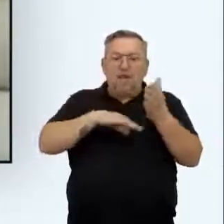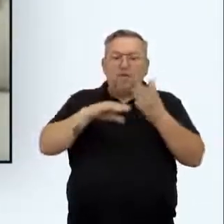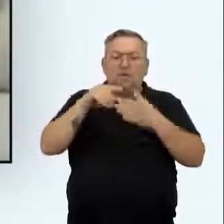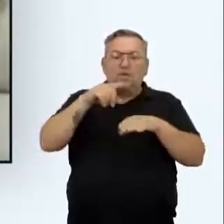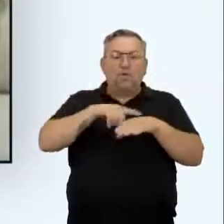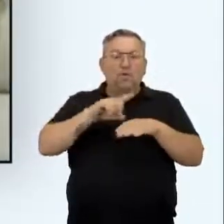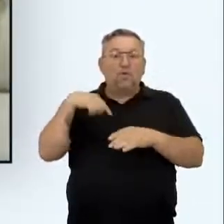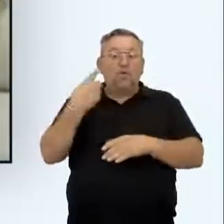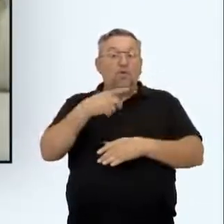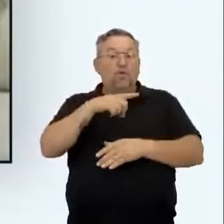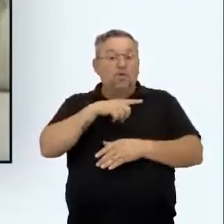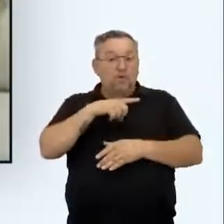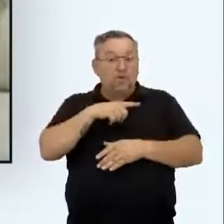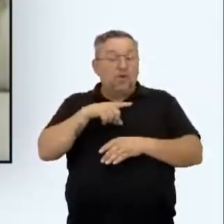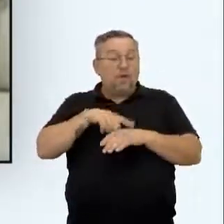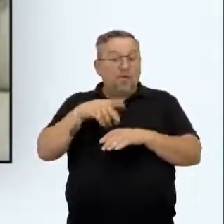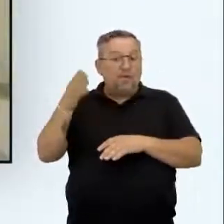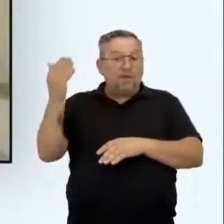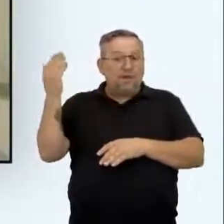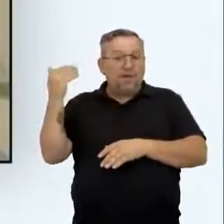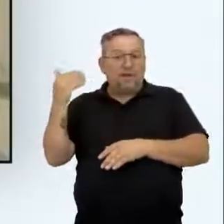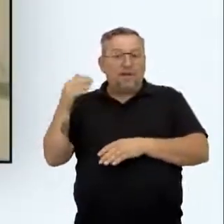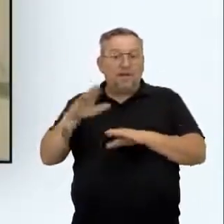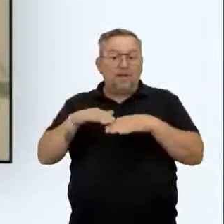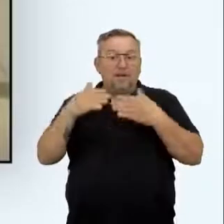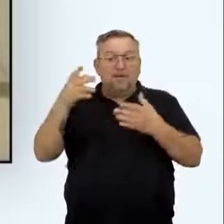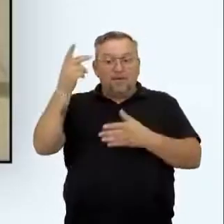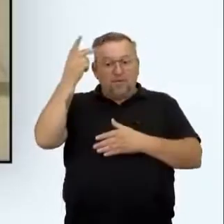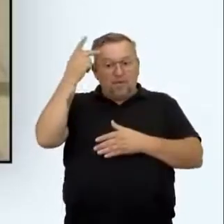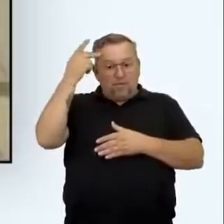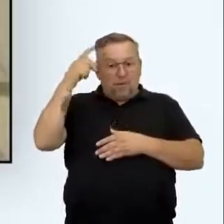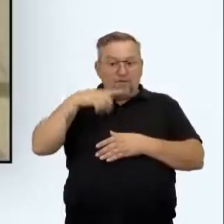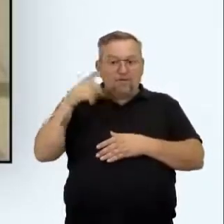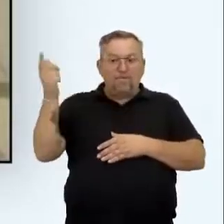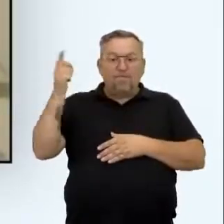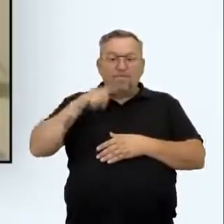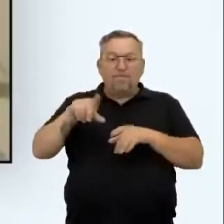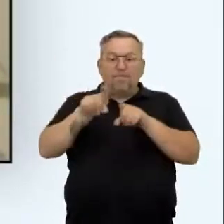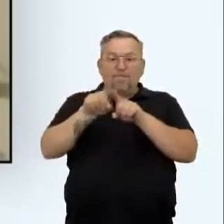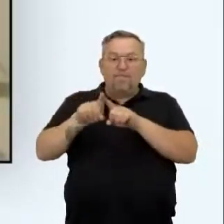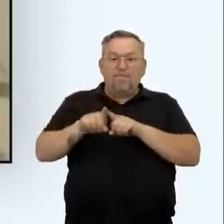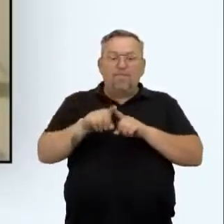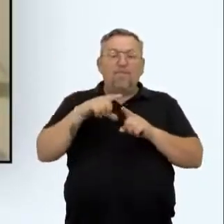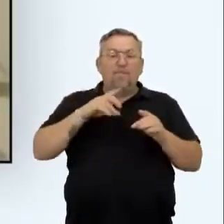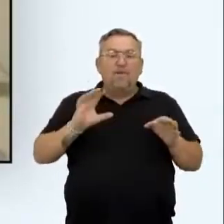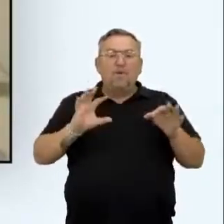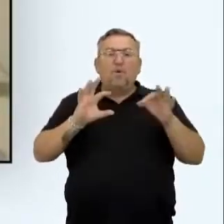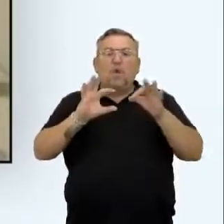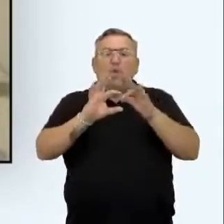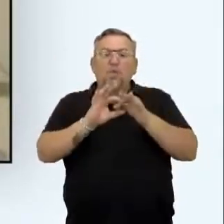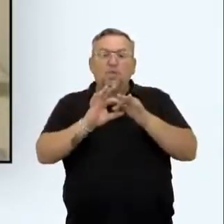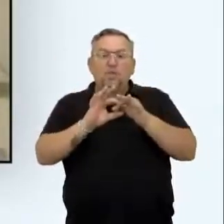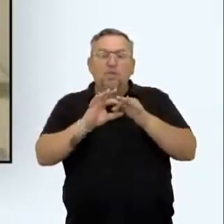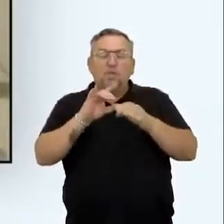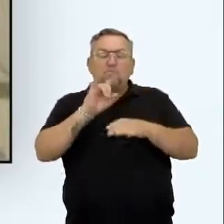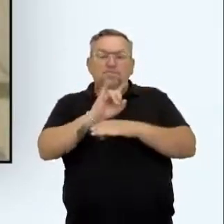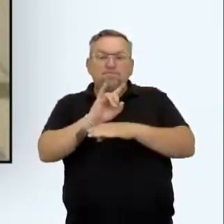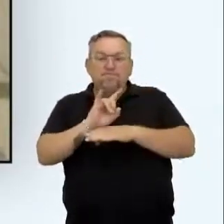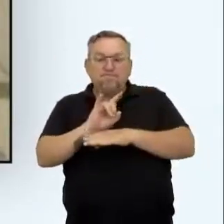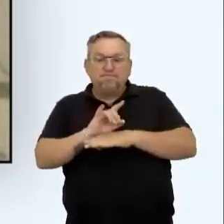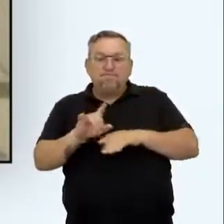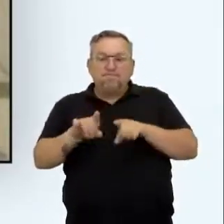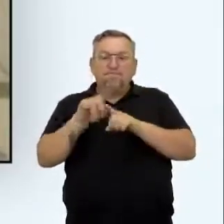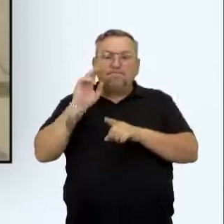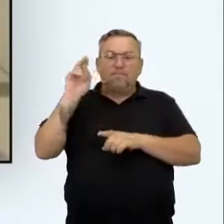nós tínhamos há um tempo atrás. Então, estamos falando de rebanho conectado, de lavoura conectada, estamos falando de